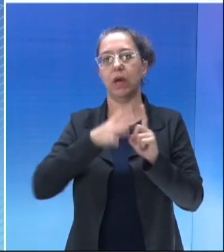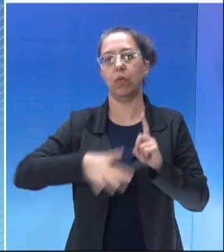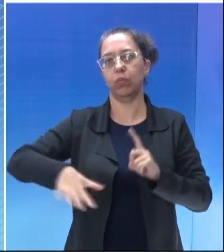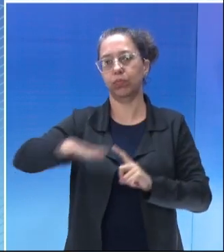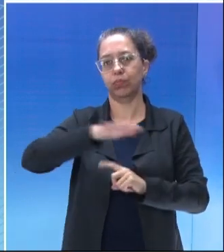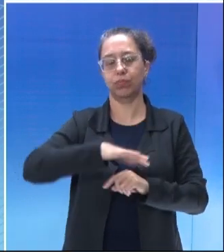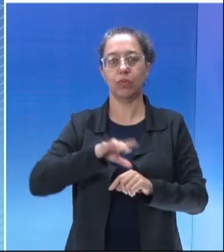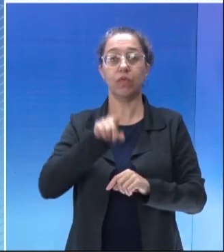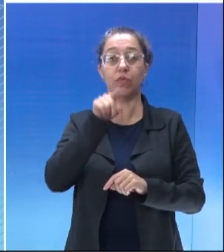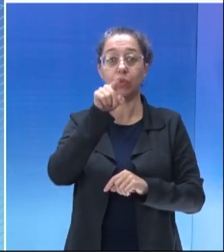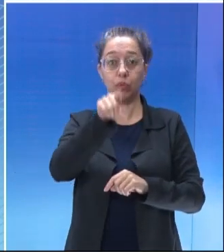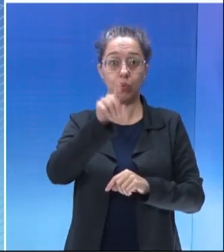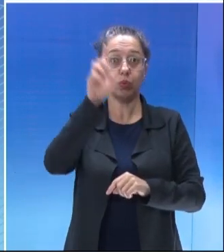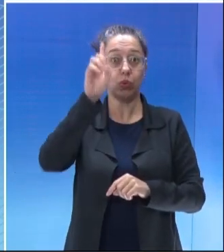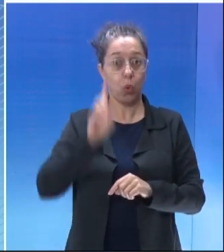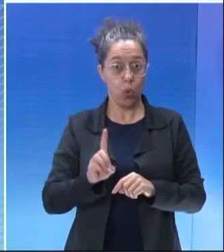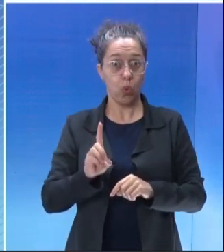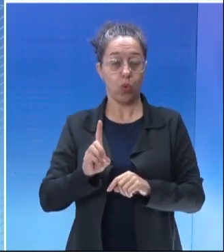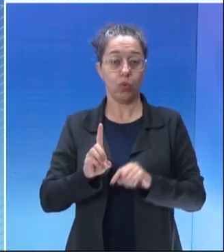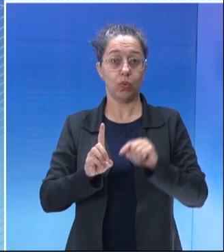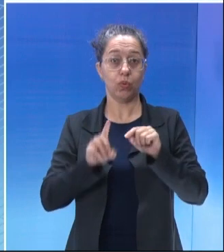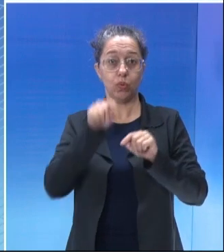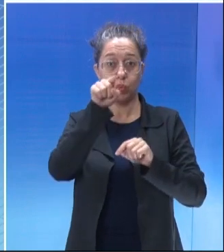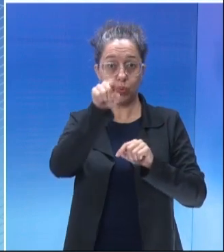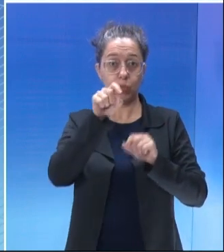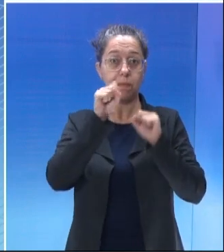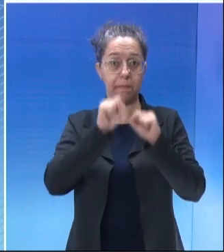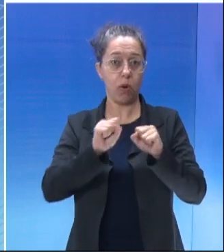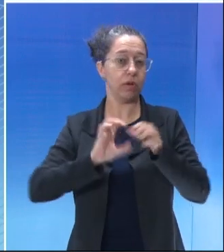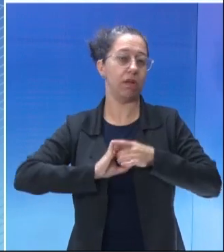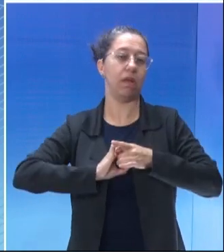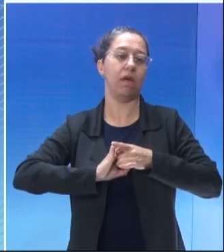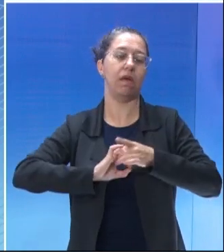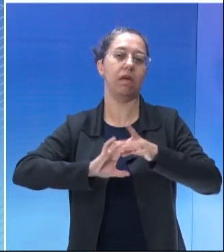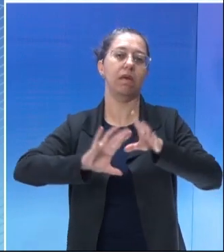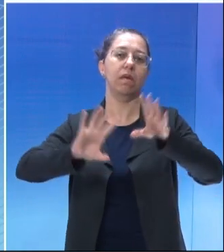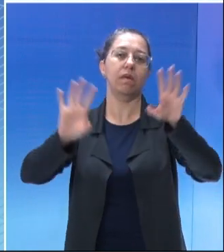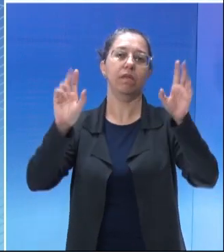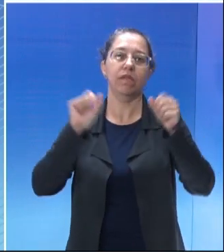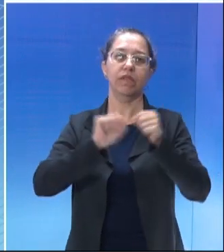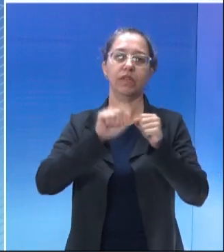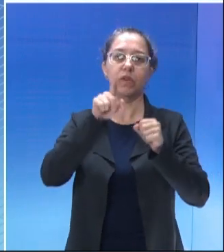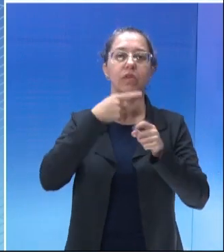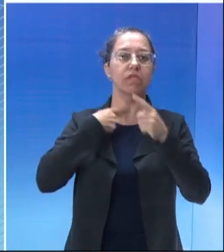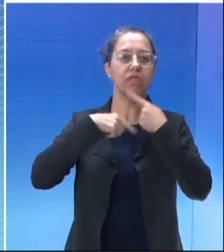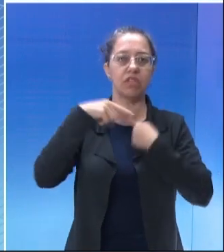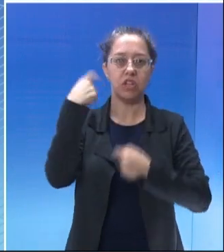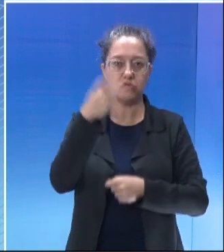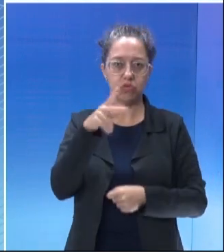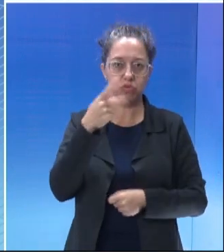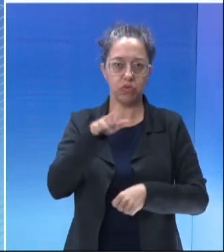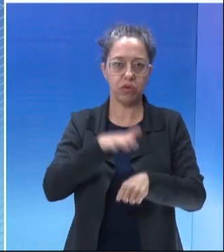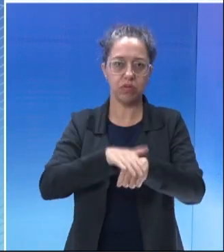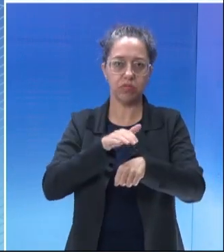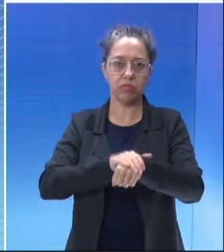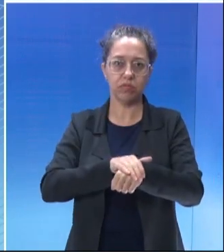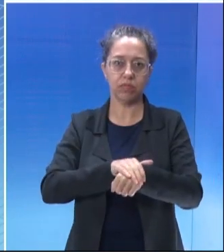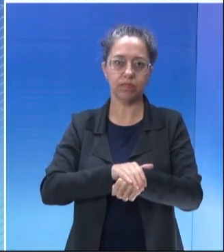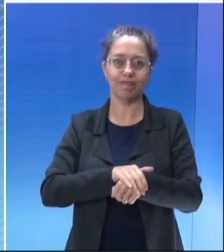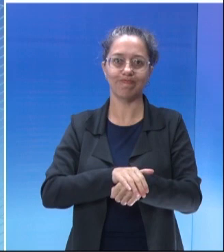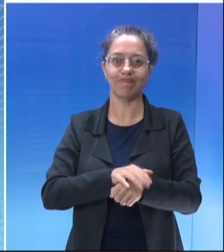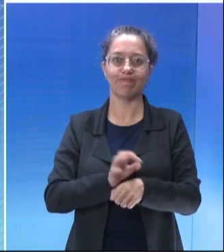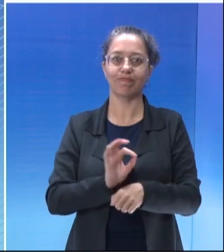é dono de alguma coisa que você pode fazer o que quiser. A propriedade, tanto a propriedade urbana